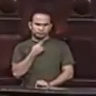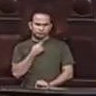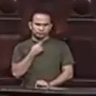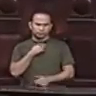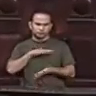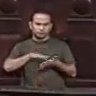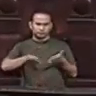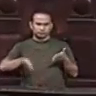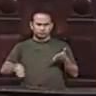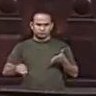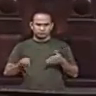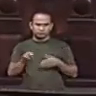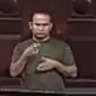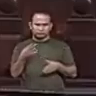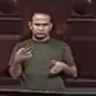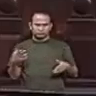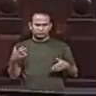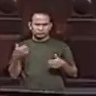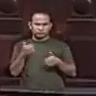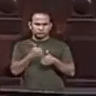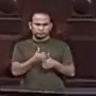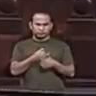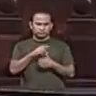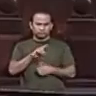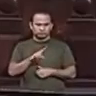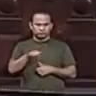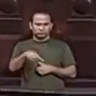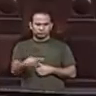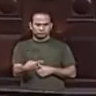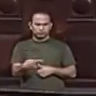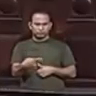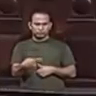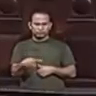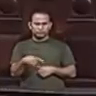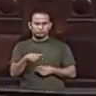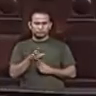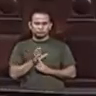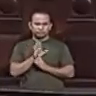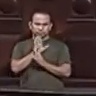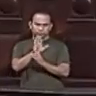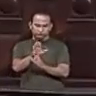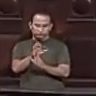ser retiradas ou acrescentadas após respectiva publicação.